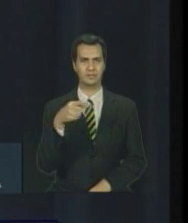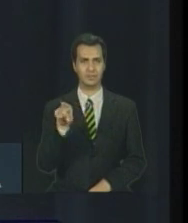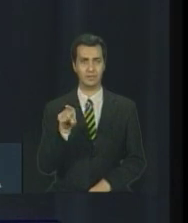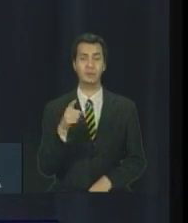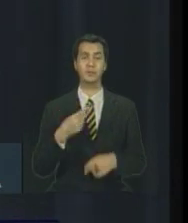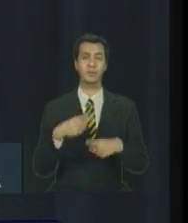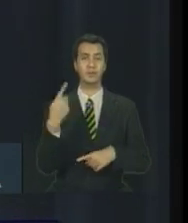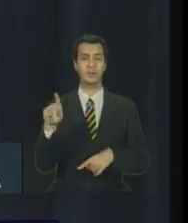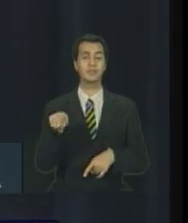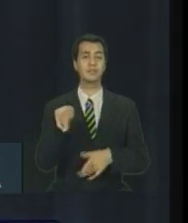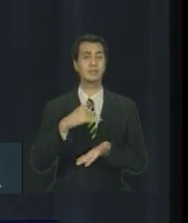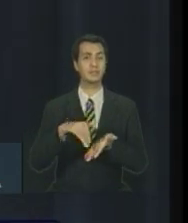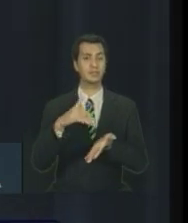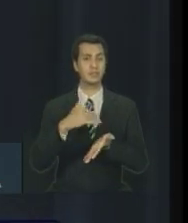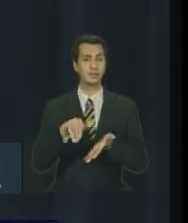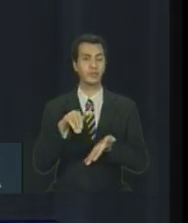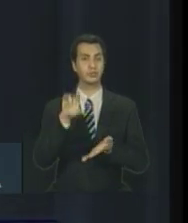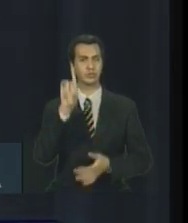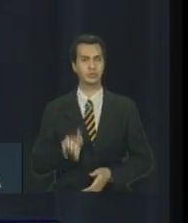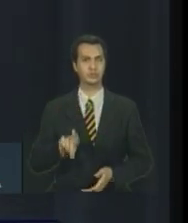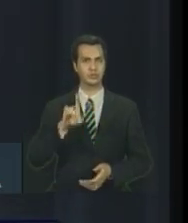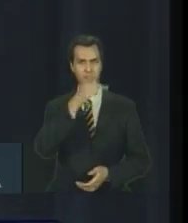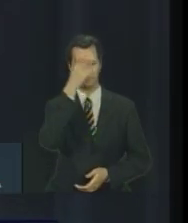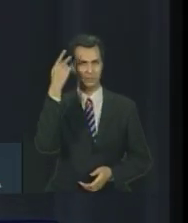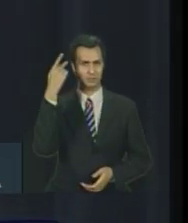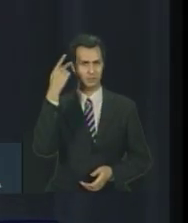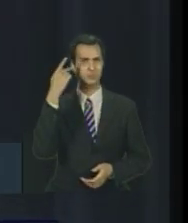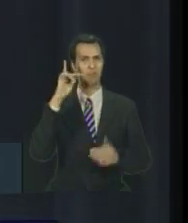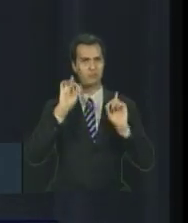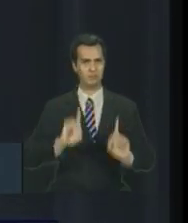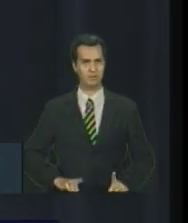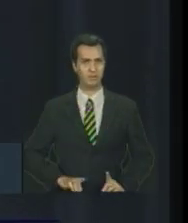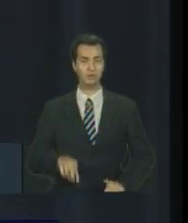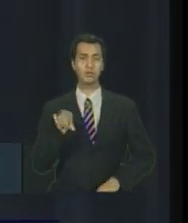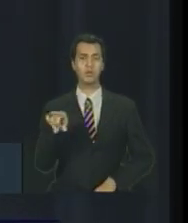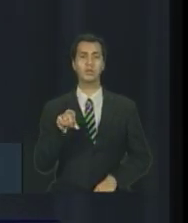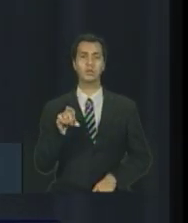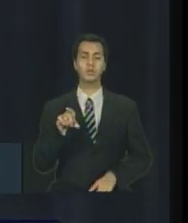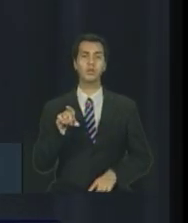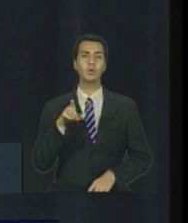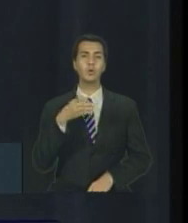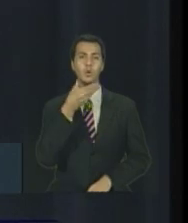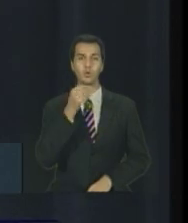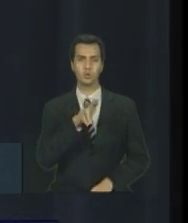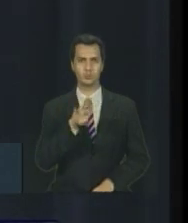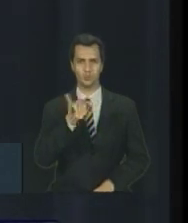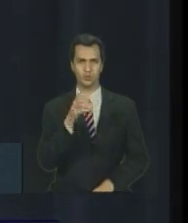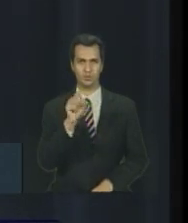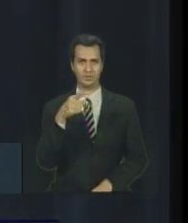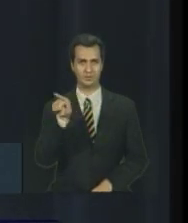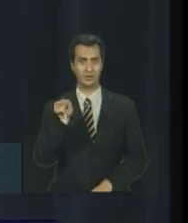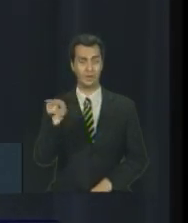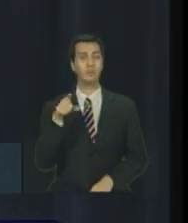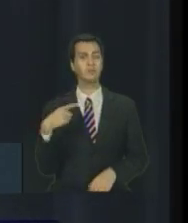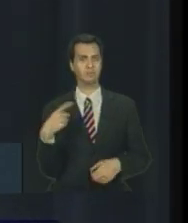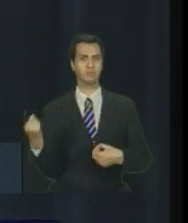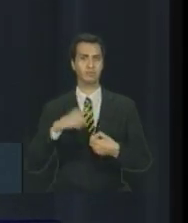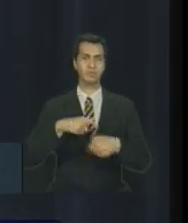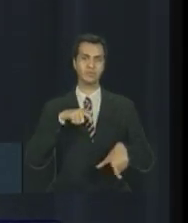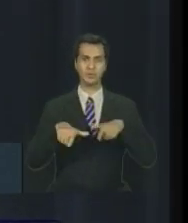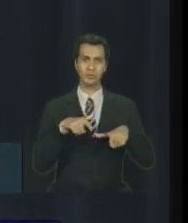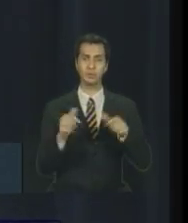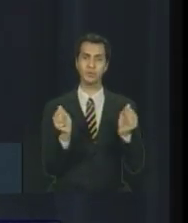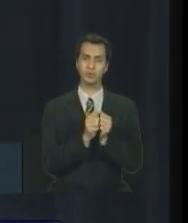com deficiência, pelo trabalho desenvolvido, Antônio José, que integra a equipe da Secretaria de Direitos Humanos como